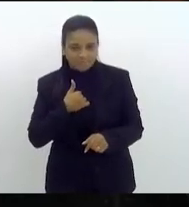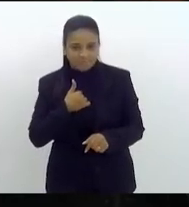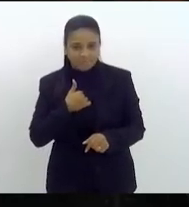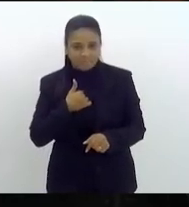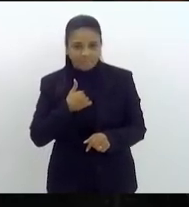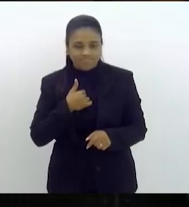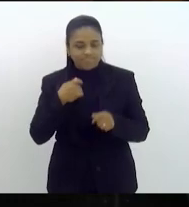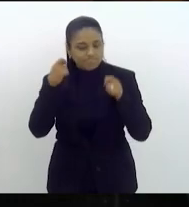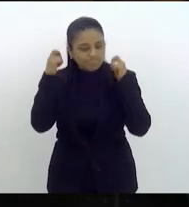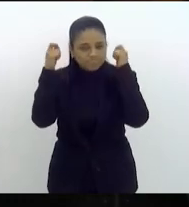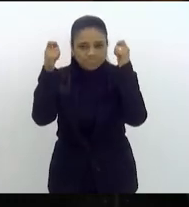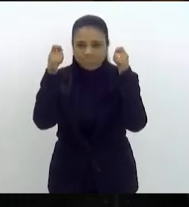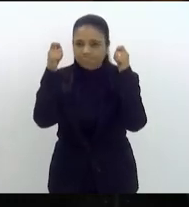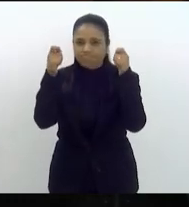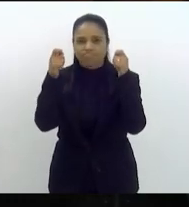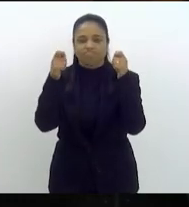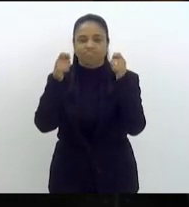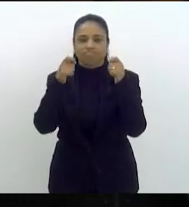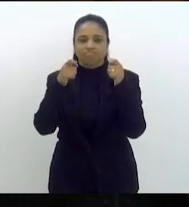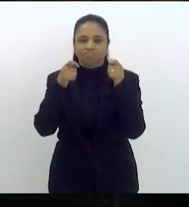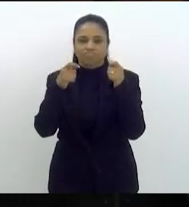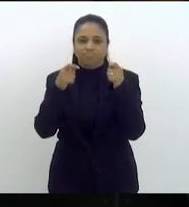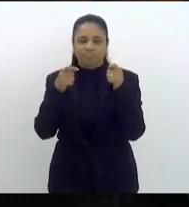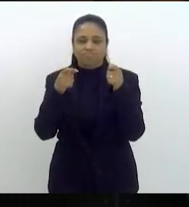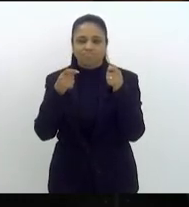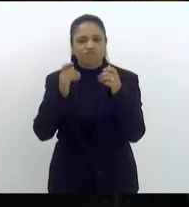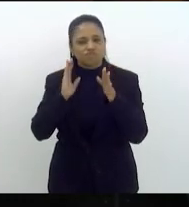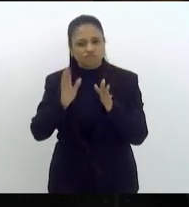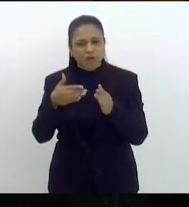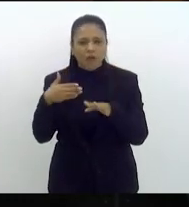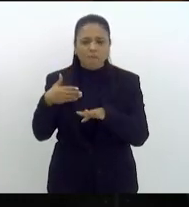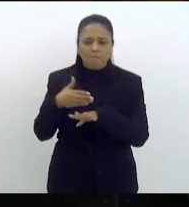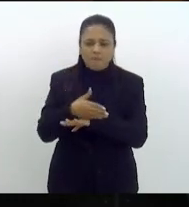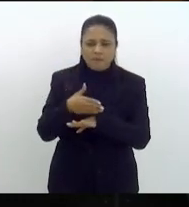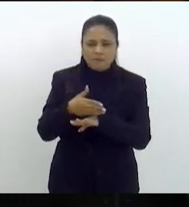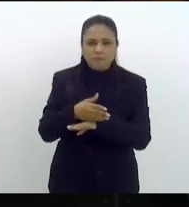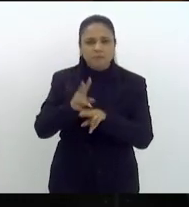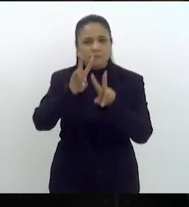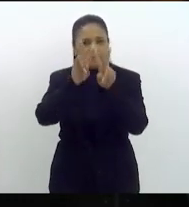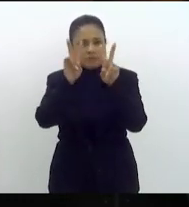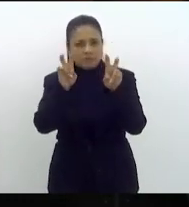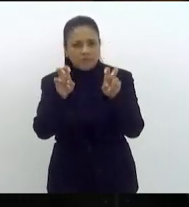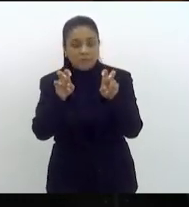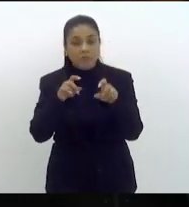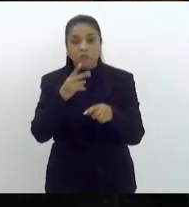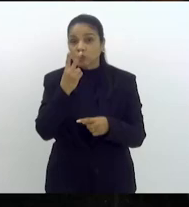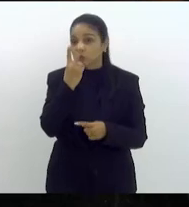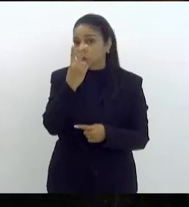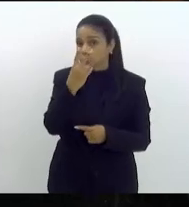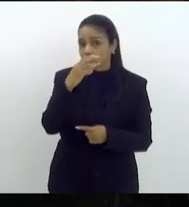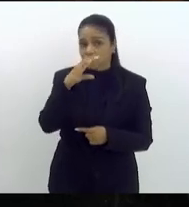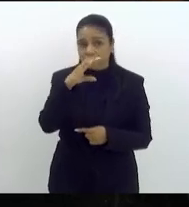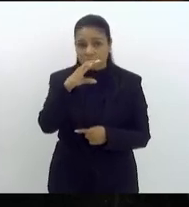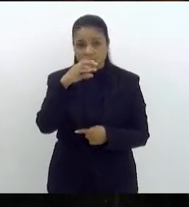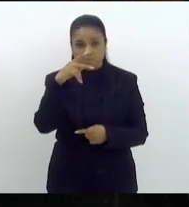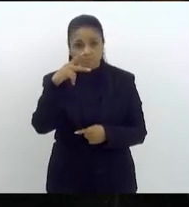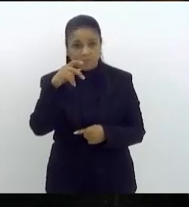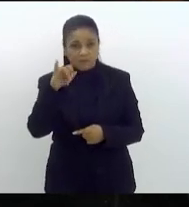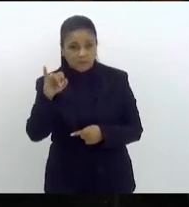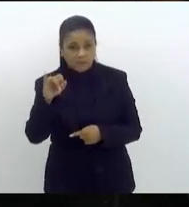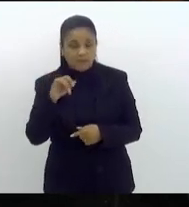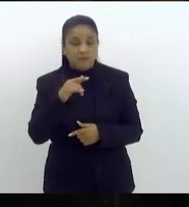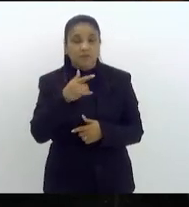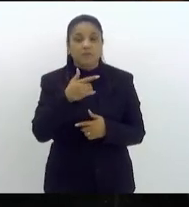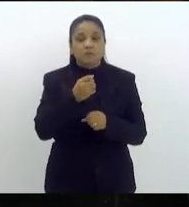rebelamos e já participamos sobre esse tema de duas cpis uma lá em